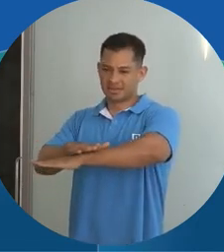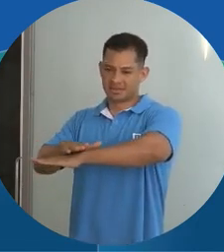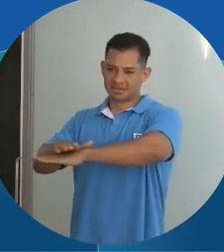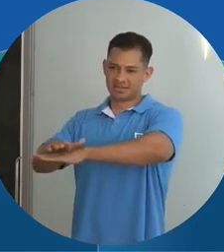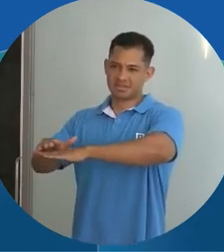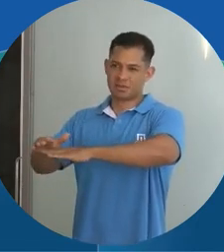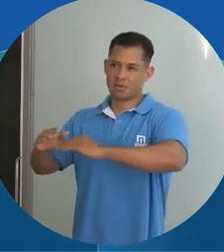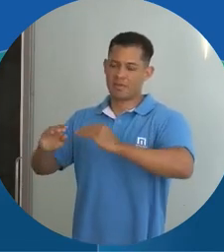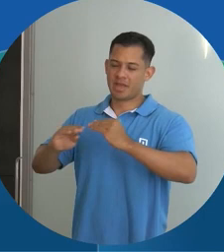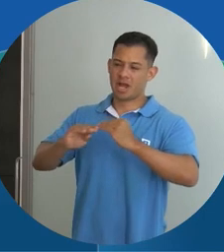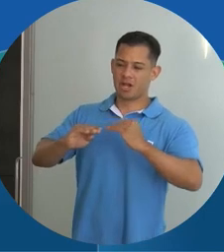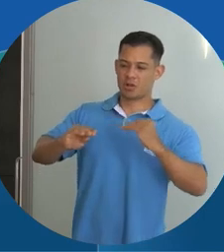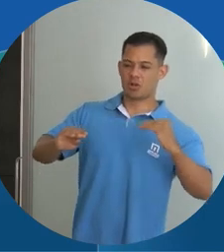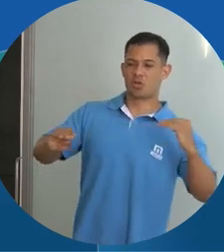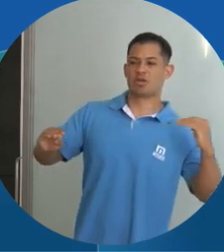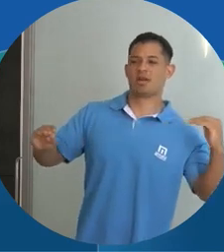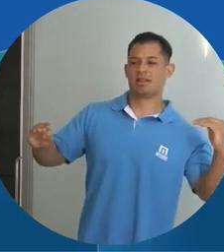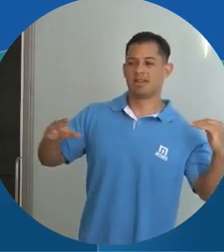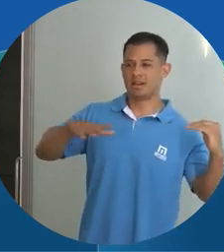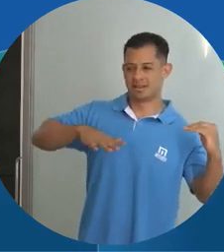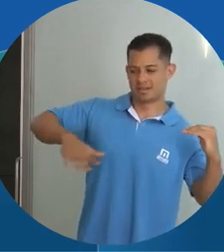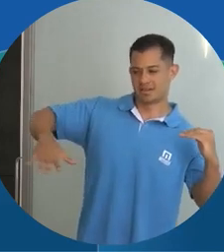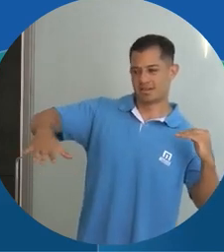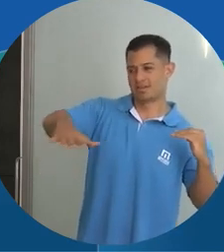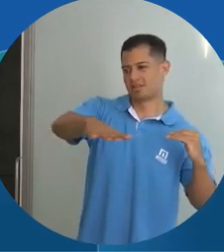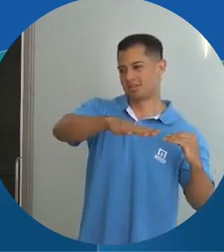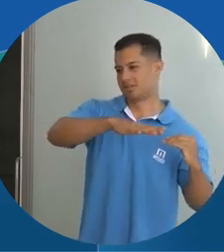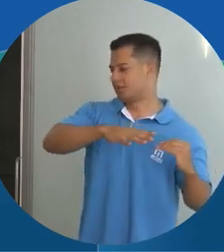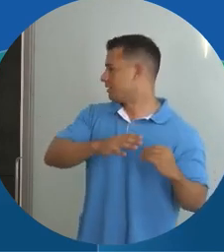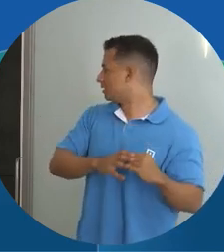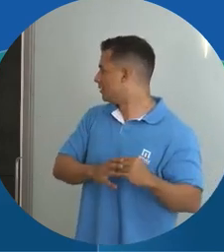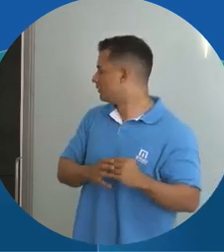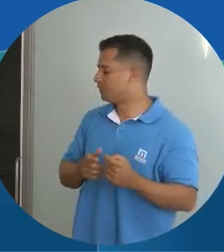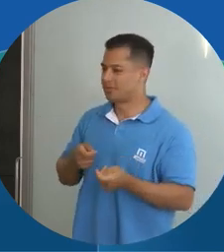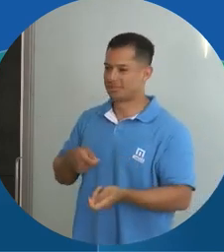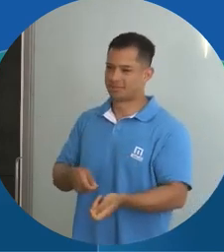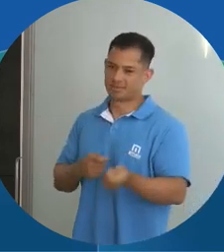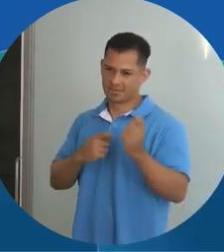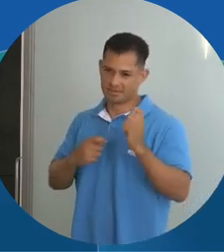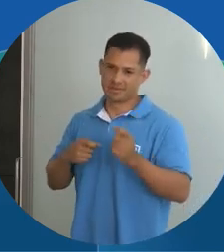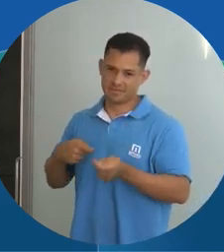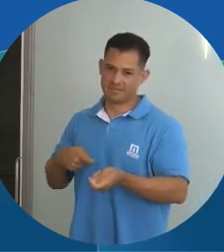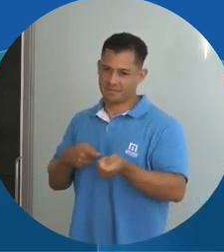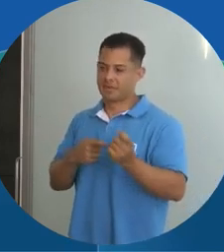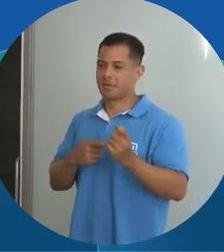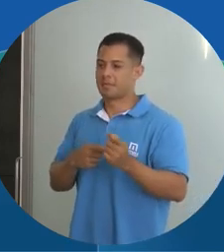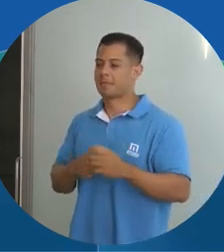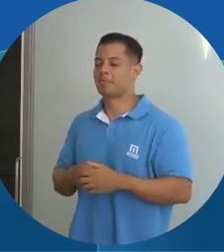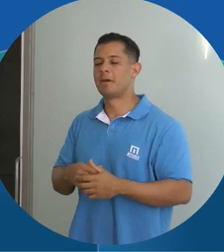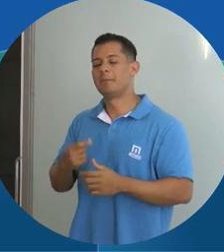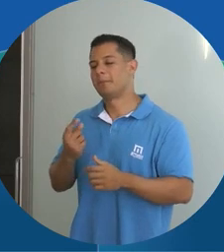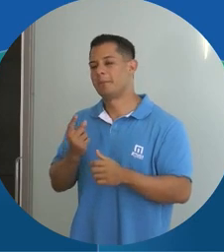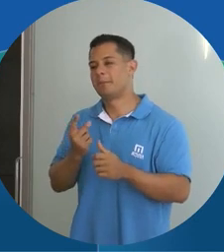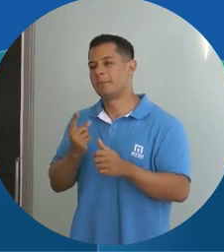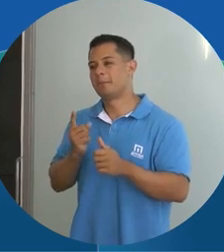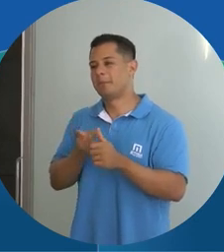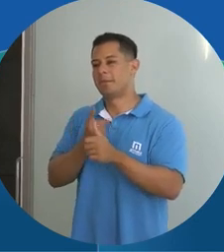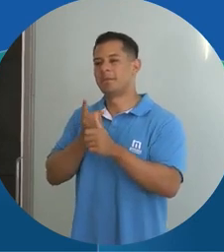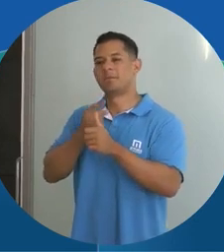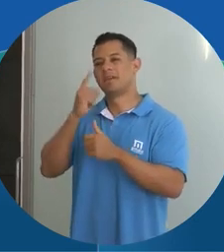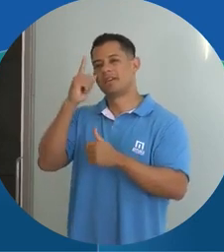bem alongada, assim, onde essa região toda aqui foi escavada. Então, um dos primeiros desafios também, a